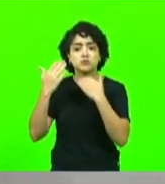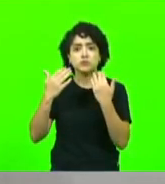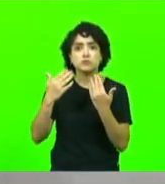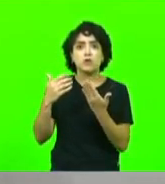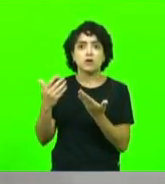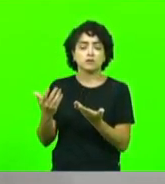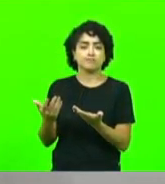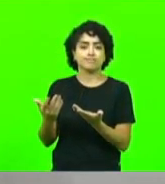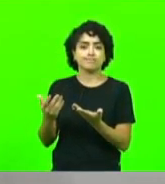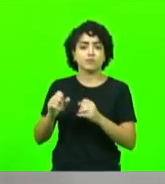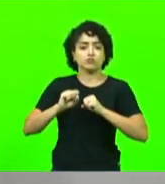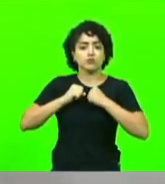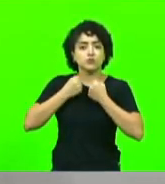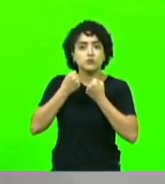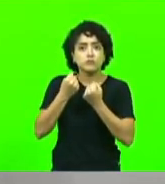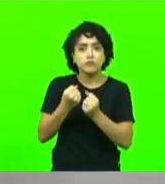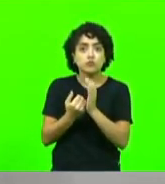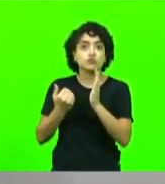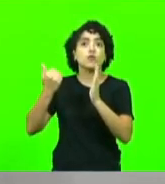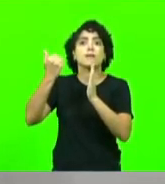Gente,